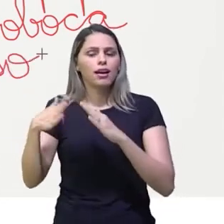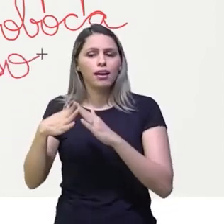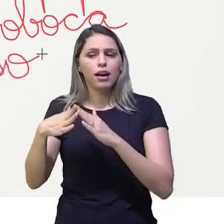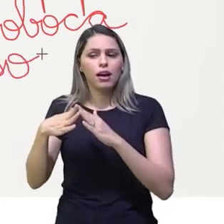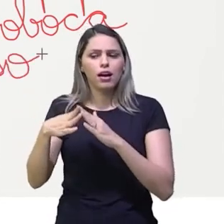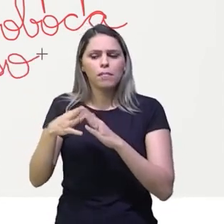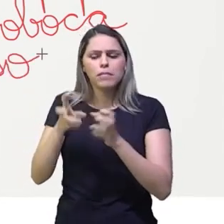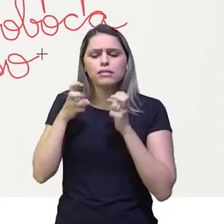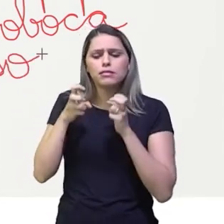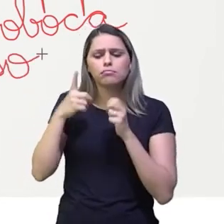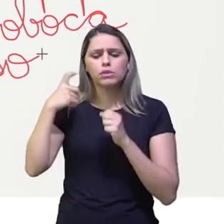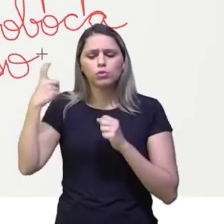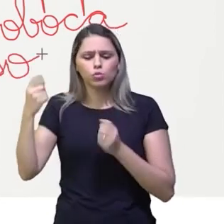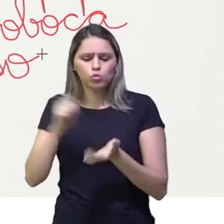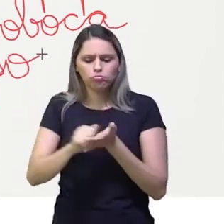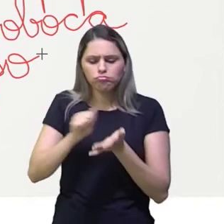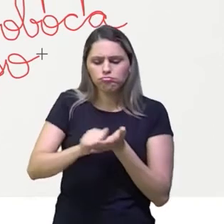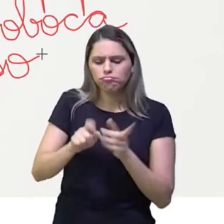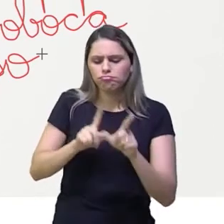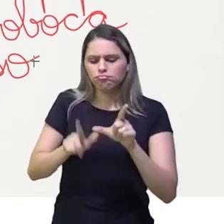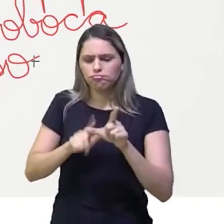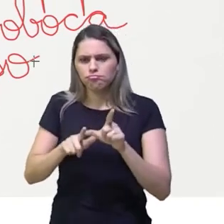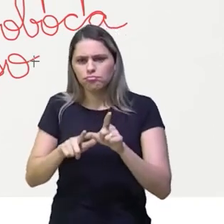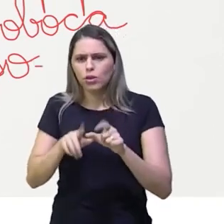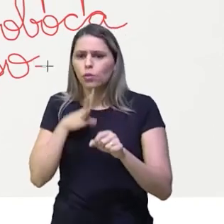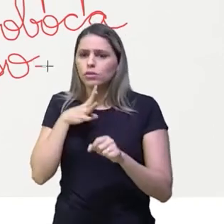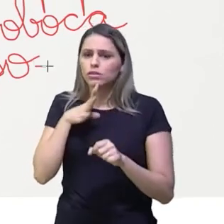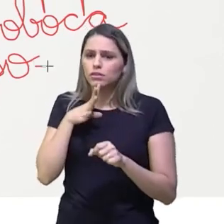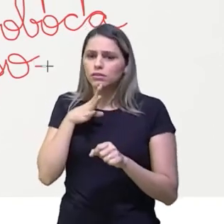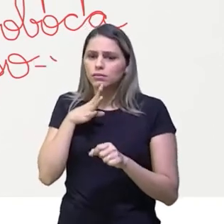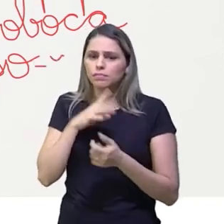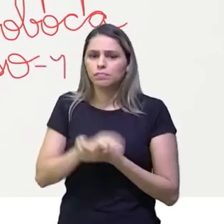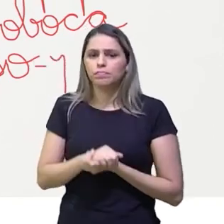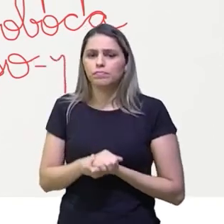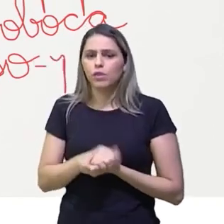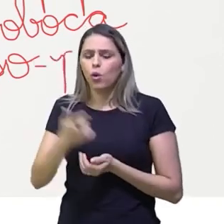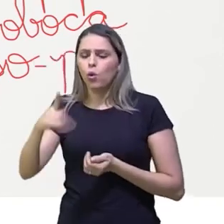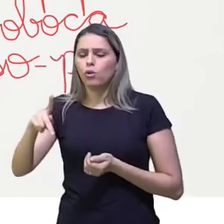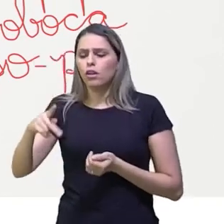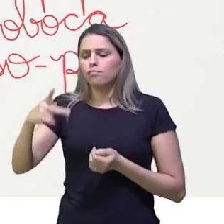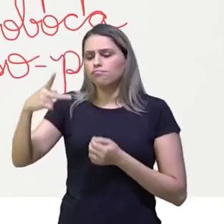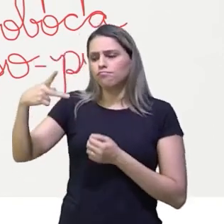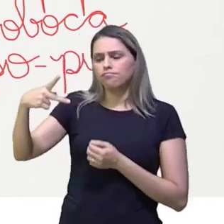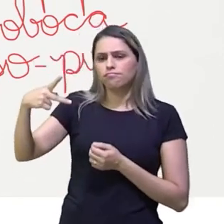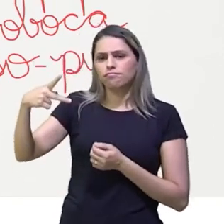ver se vocês pegaram. Vamos colocar mais uma aqui na letra P. Pirulito. Pi.